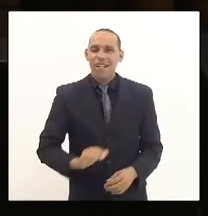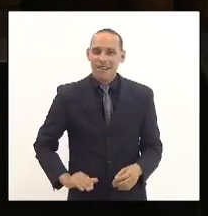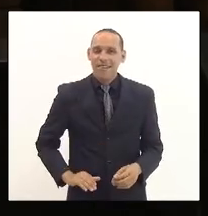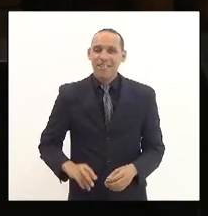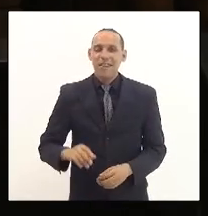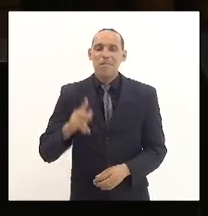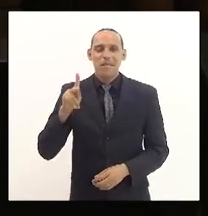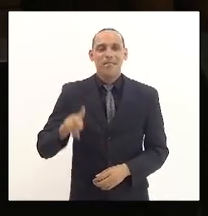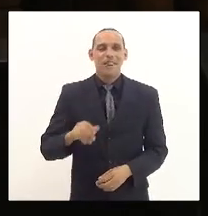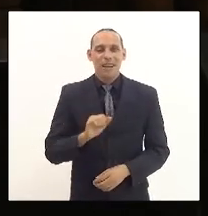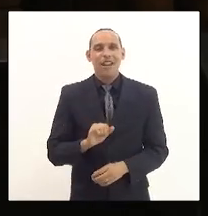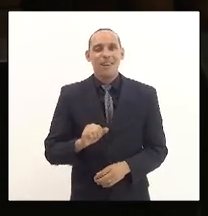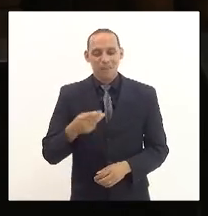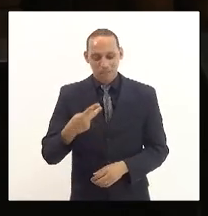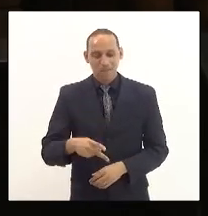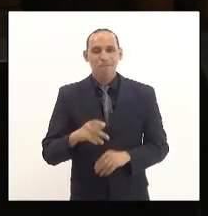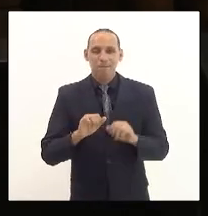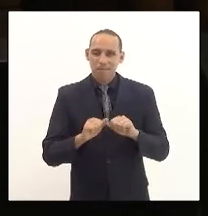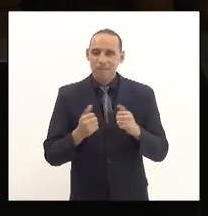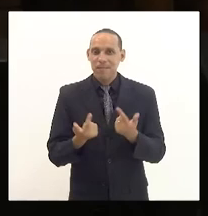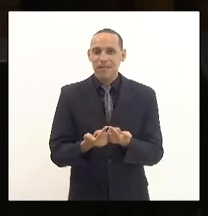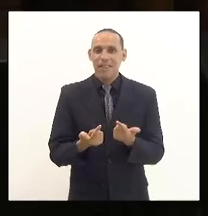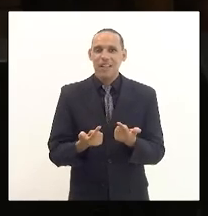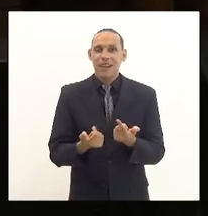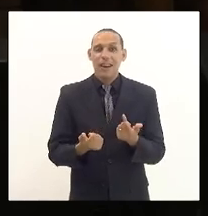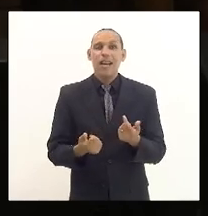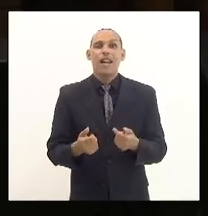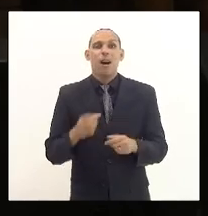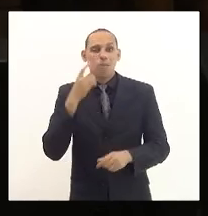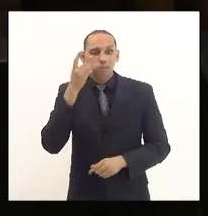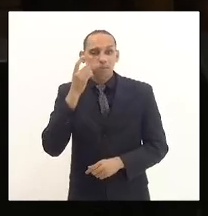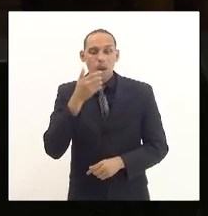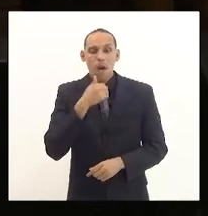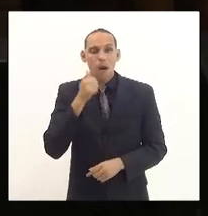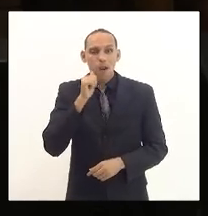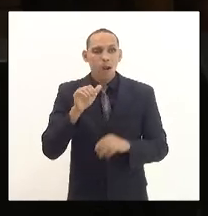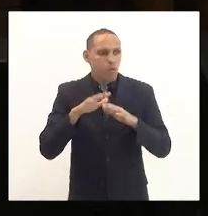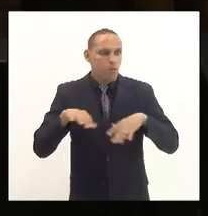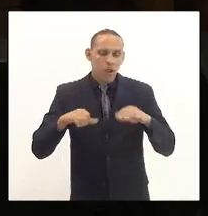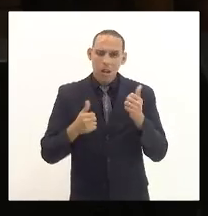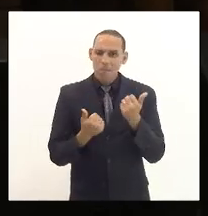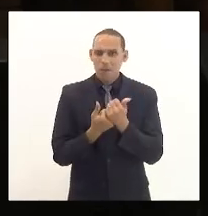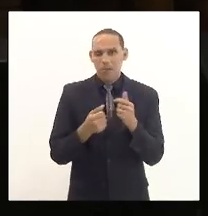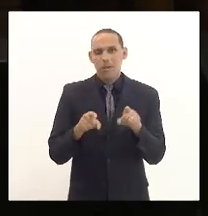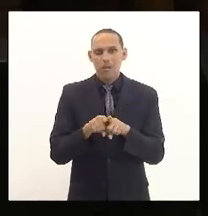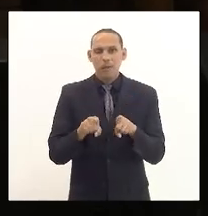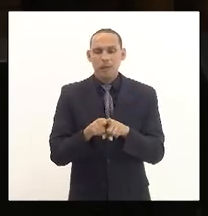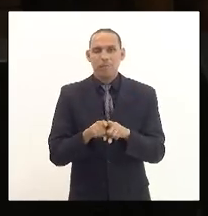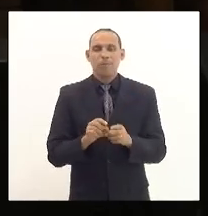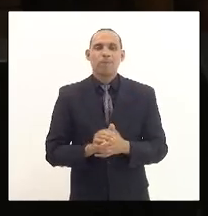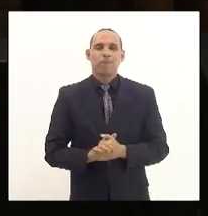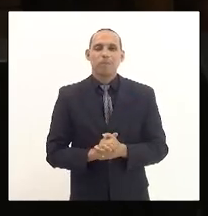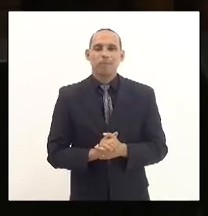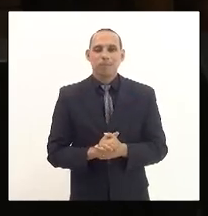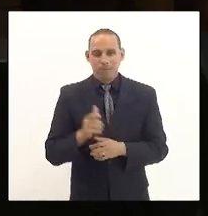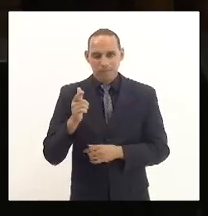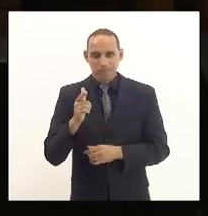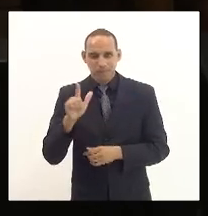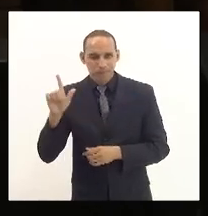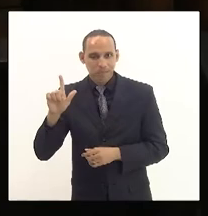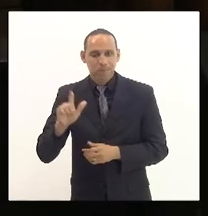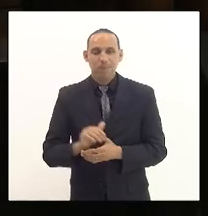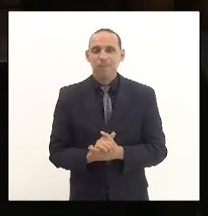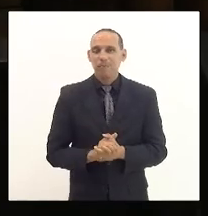desta casa é com o apoio de todos os deputados e deputadas e agora eu gostaria de estar falando